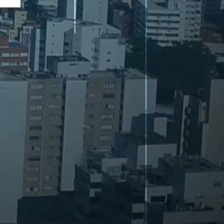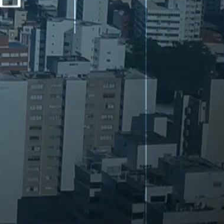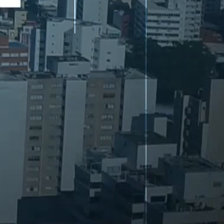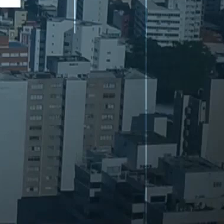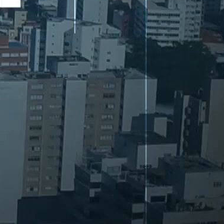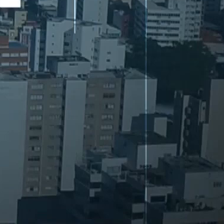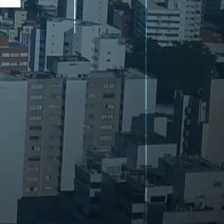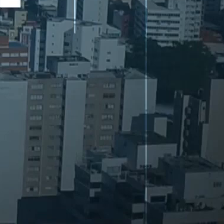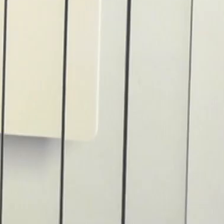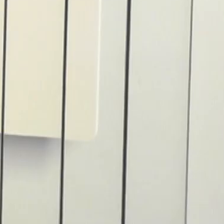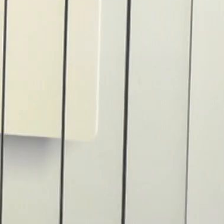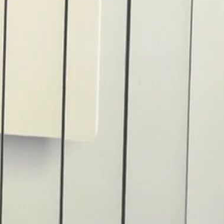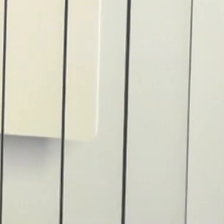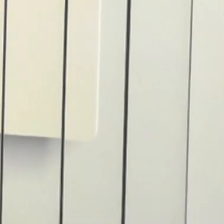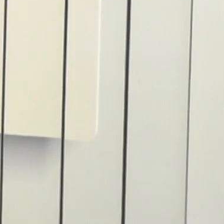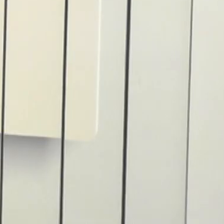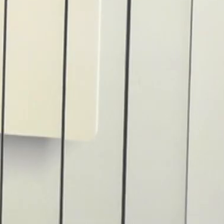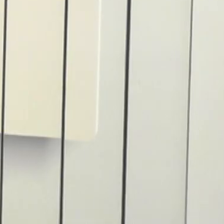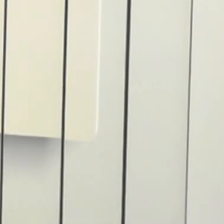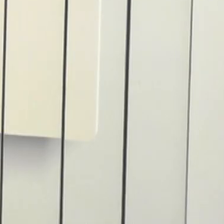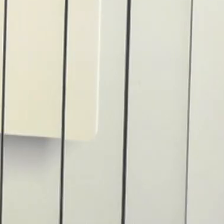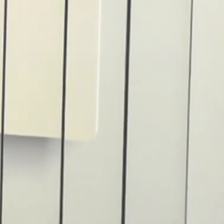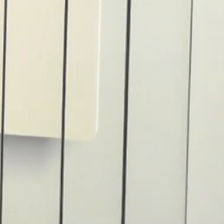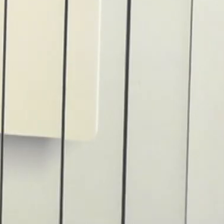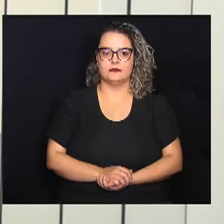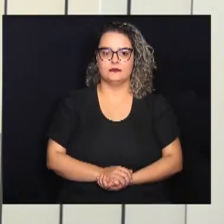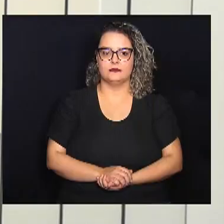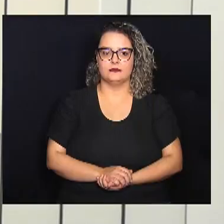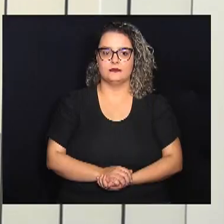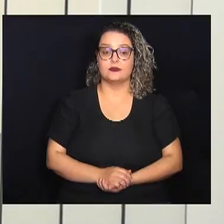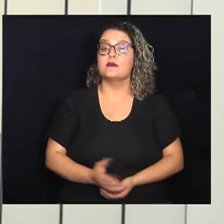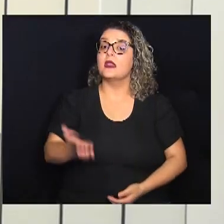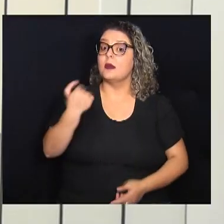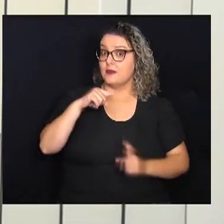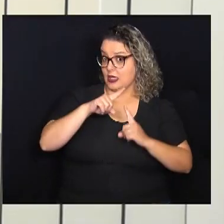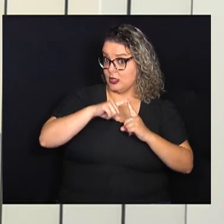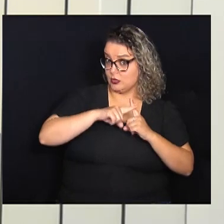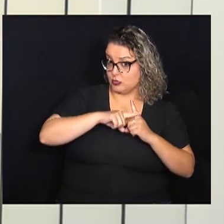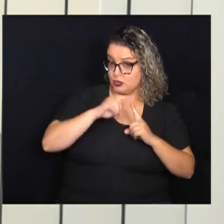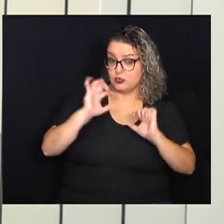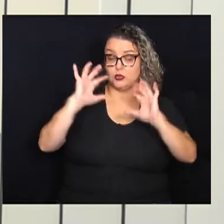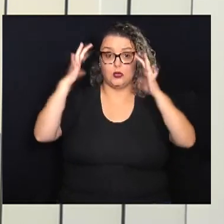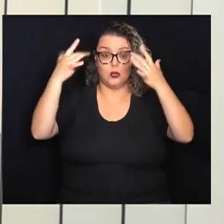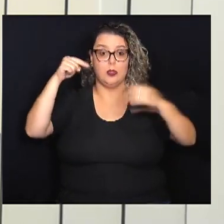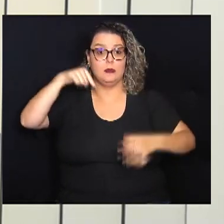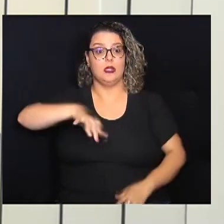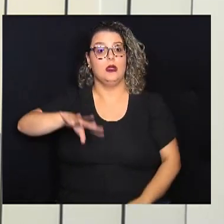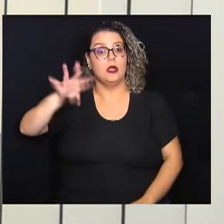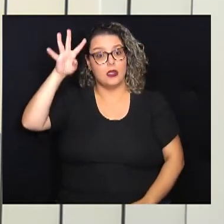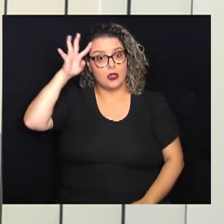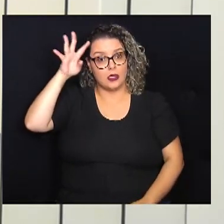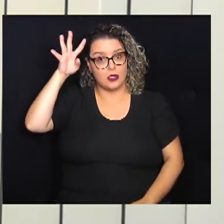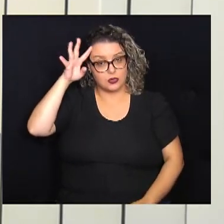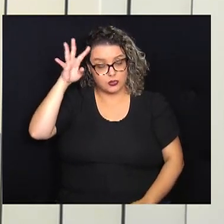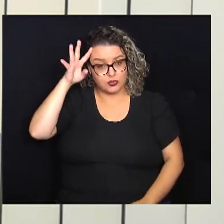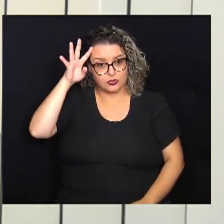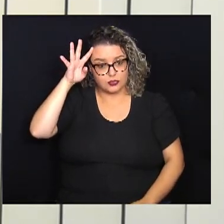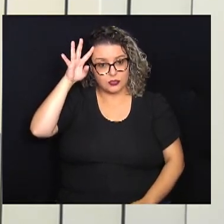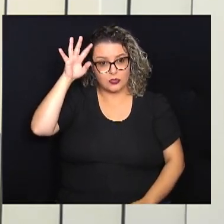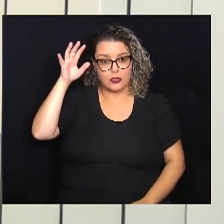grande, de pelagem tigrada e adora fazer amizade com outros felinos. Os interessados devem se conectar